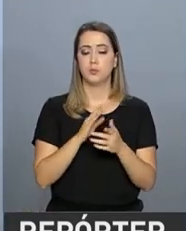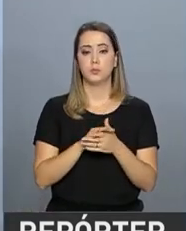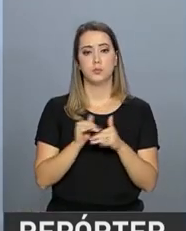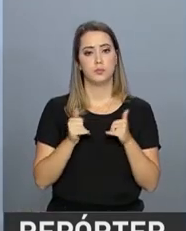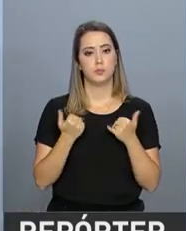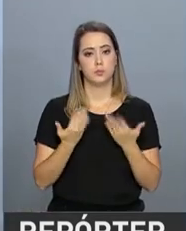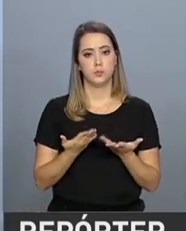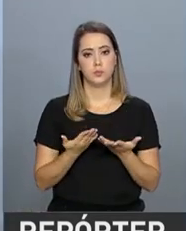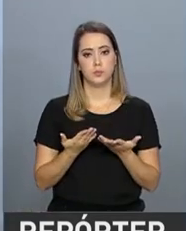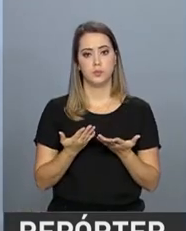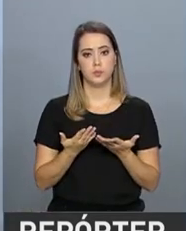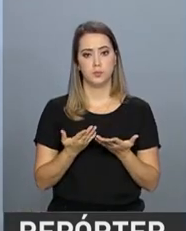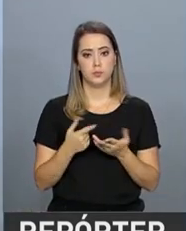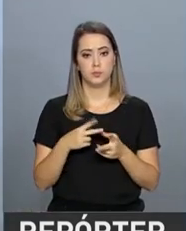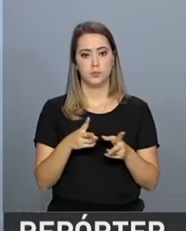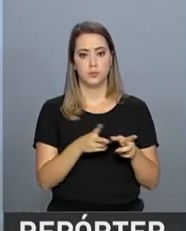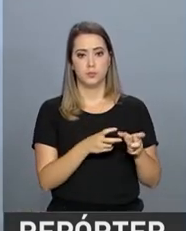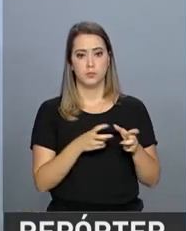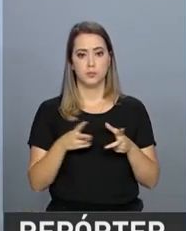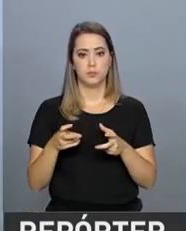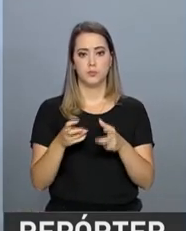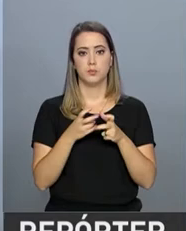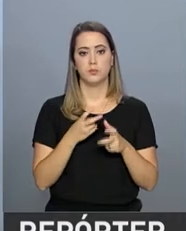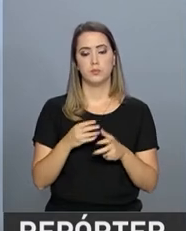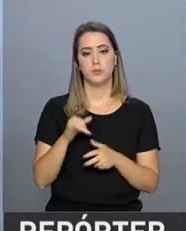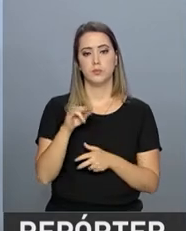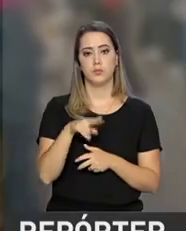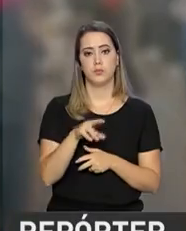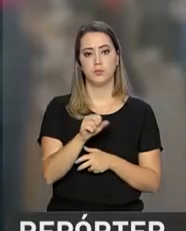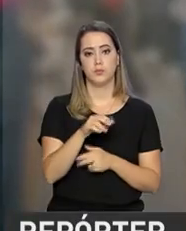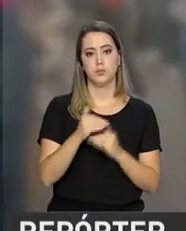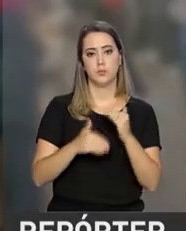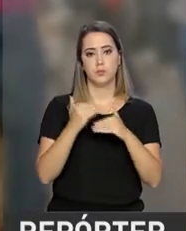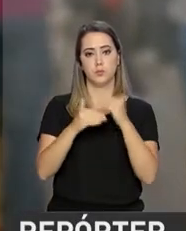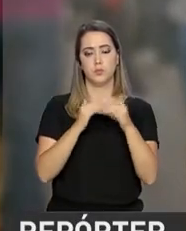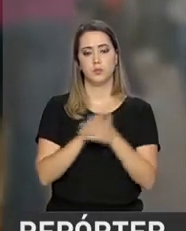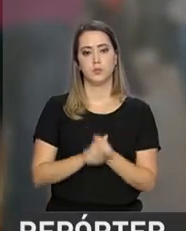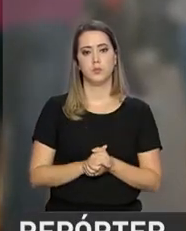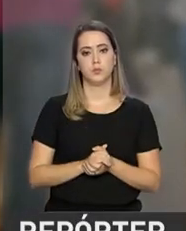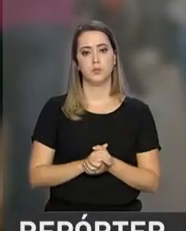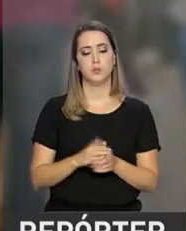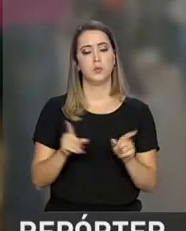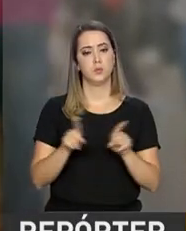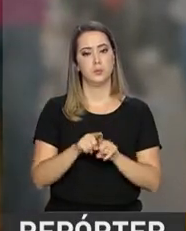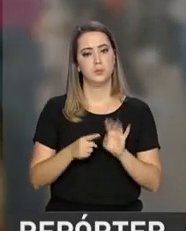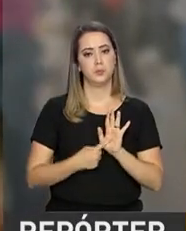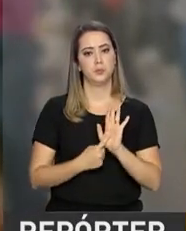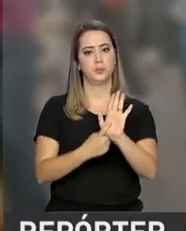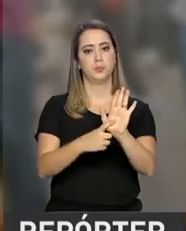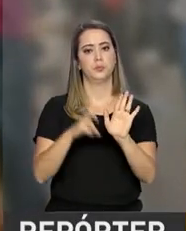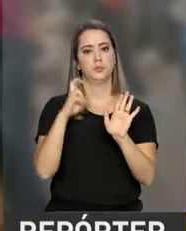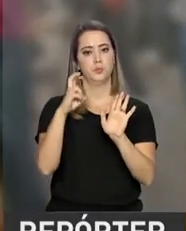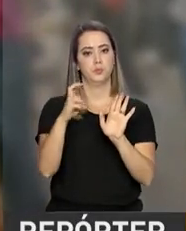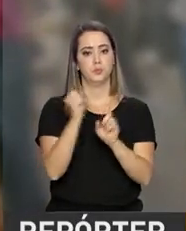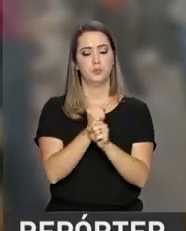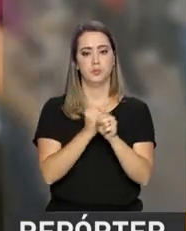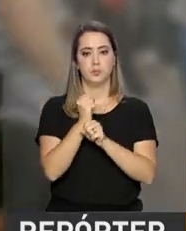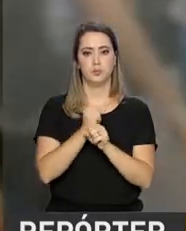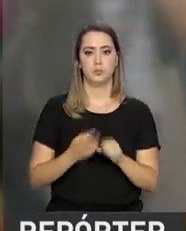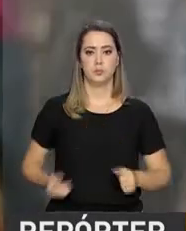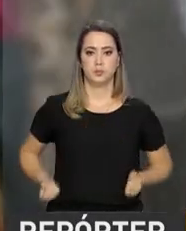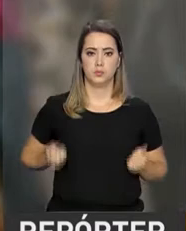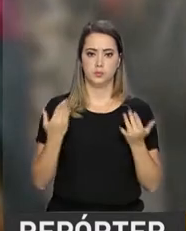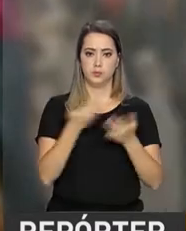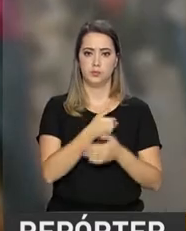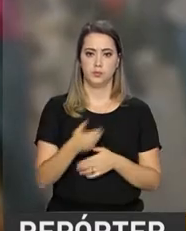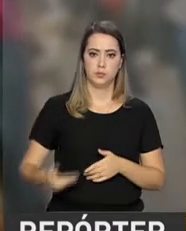Então, se percebe que cada vez mais a Previdência está subindo. Os dados também revelam que nos últimos 5 anos, as despesas